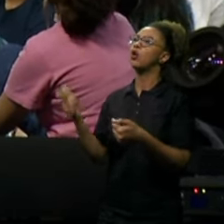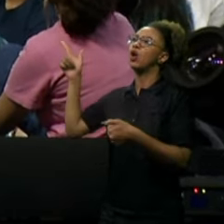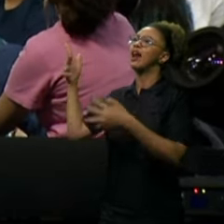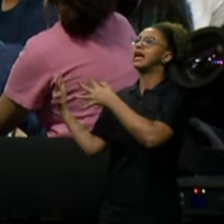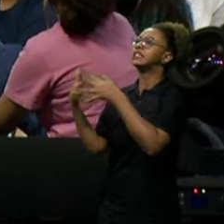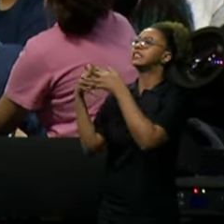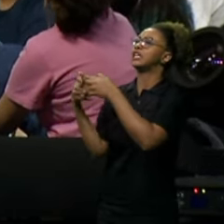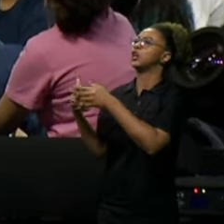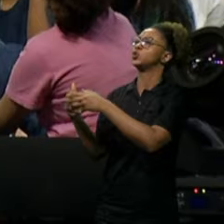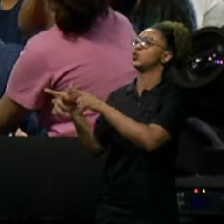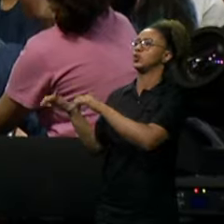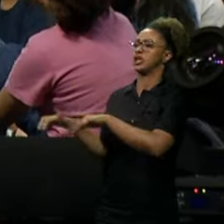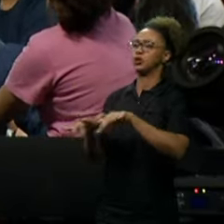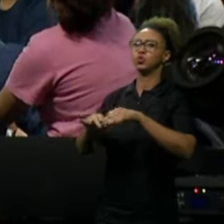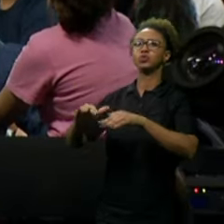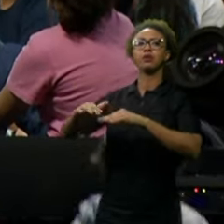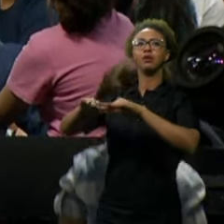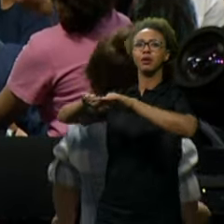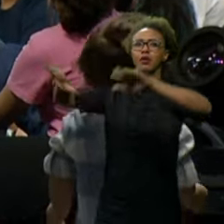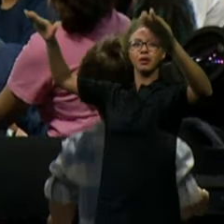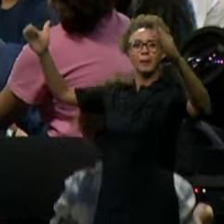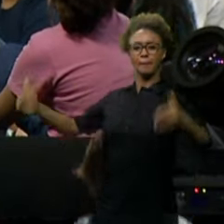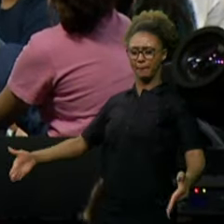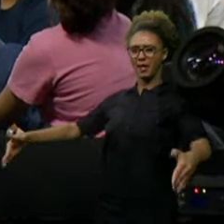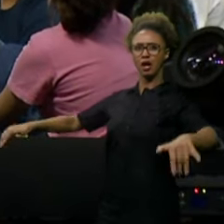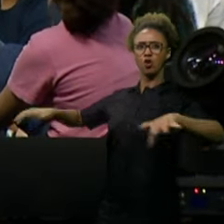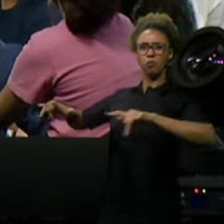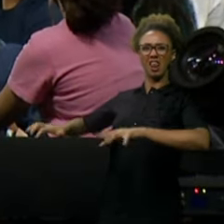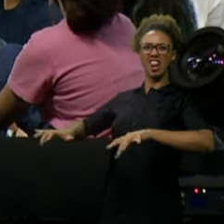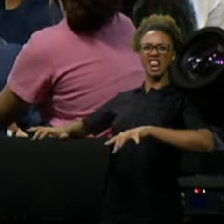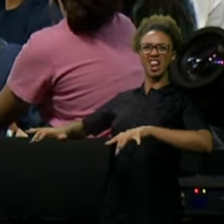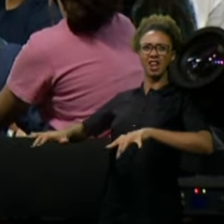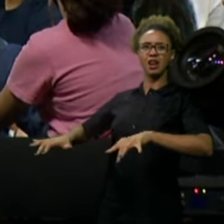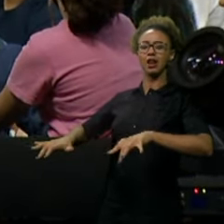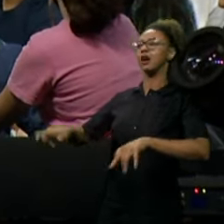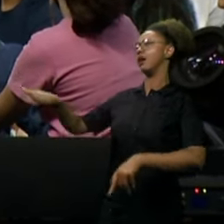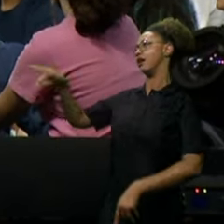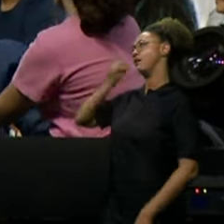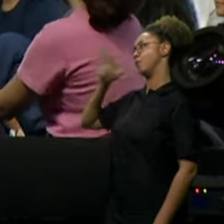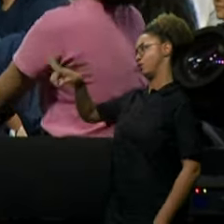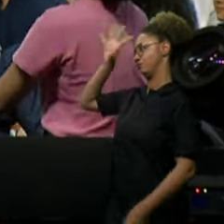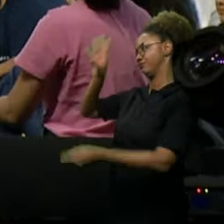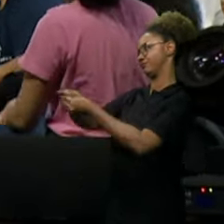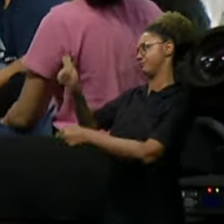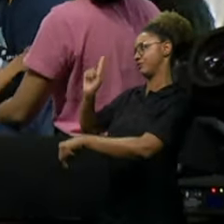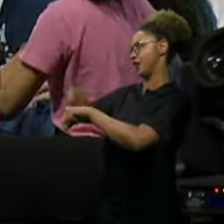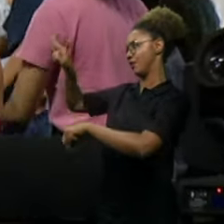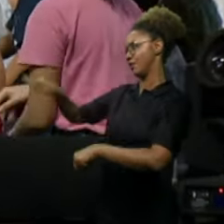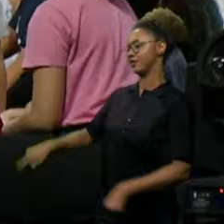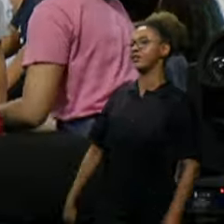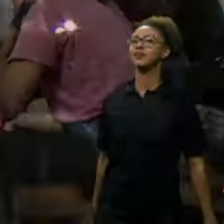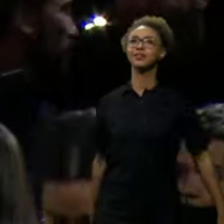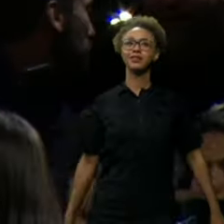e volta é isso menino bom